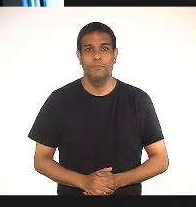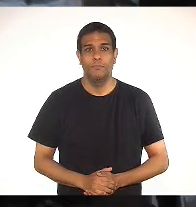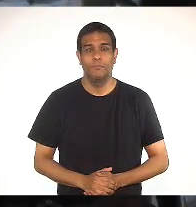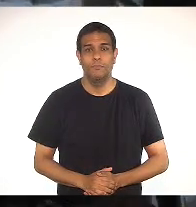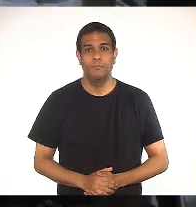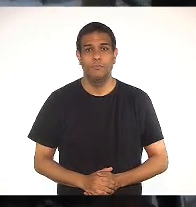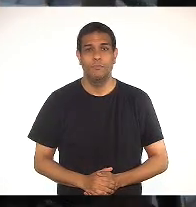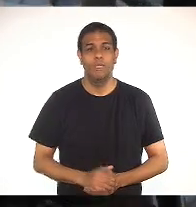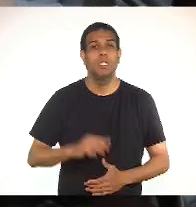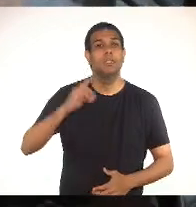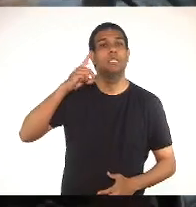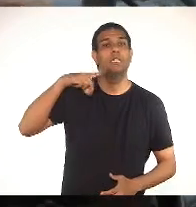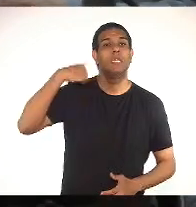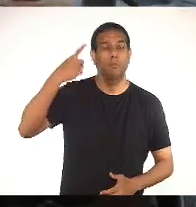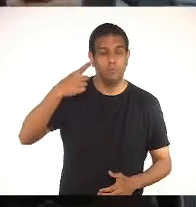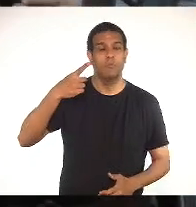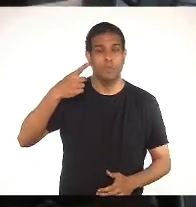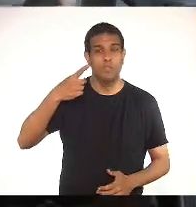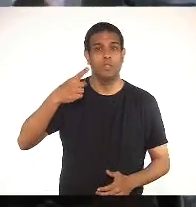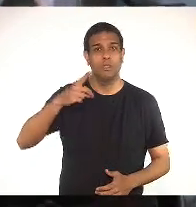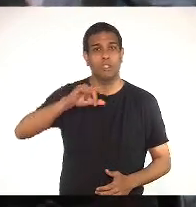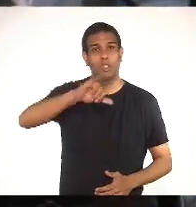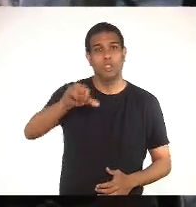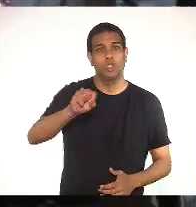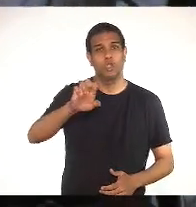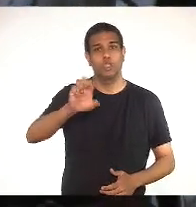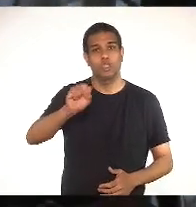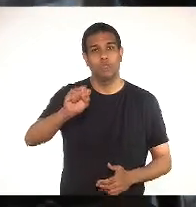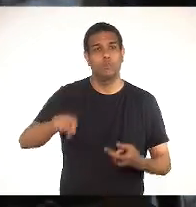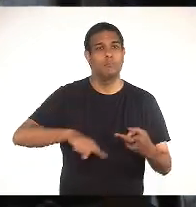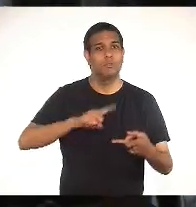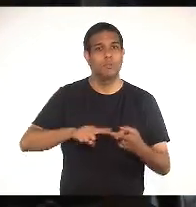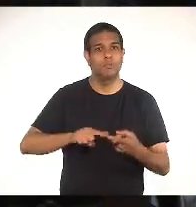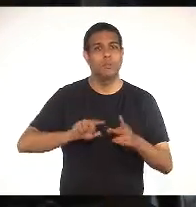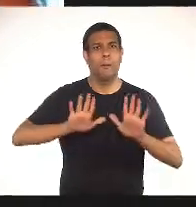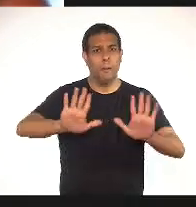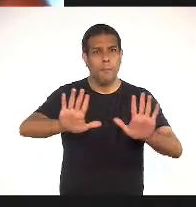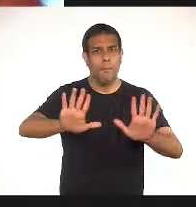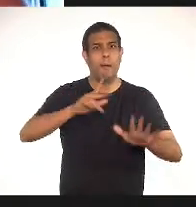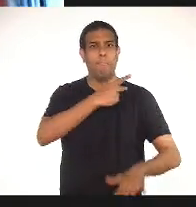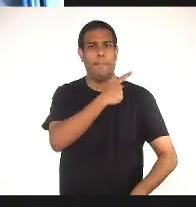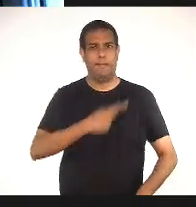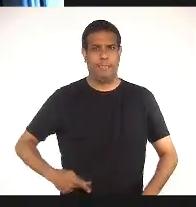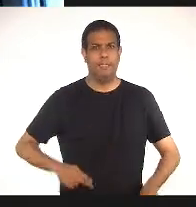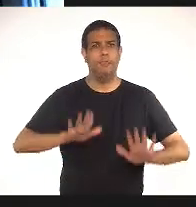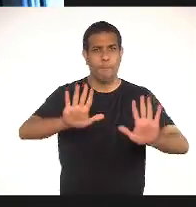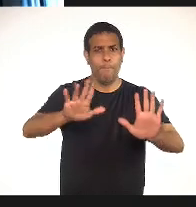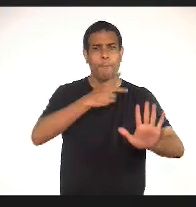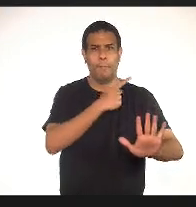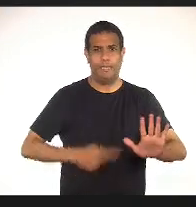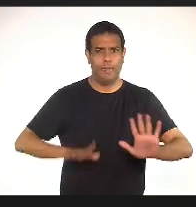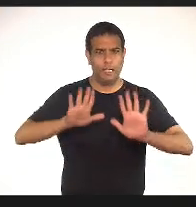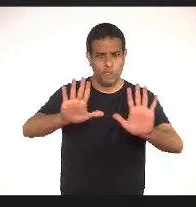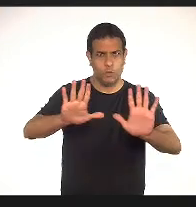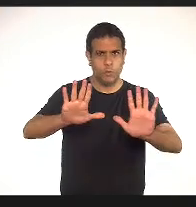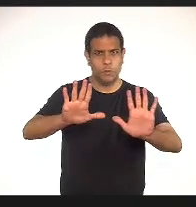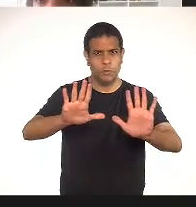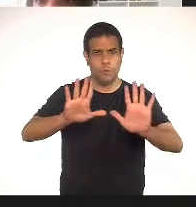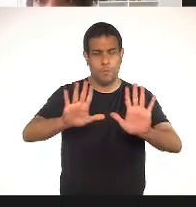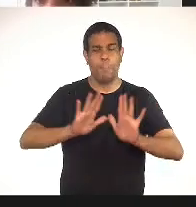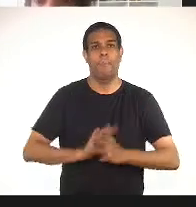Deputado Rosenberg Reis. Deputado Jair, deputado doutor Deodaldo. Presidente. Doutor Deodaldo. Presidente. Oi, Rosenberg.